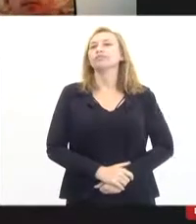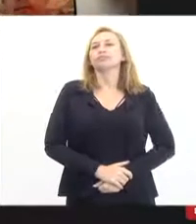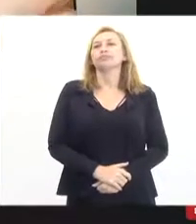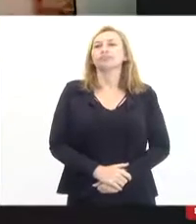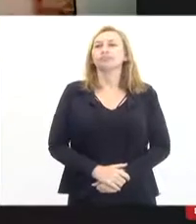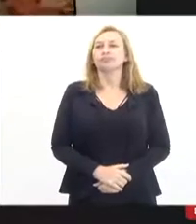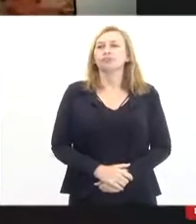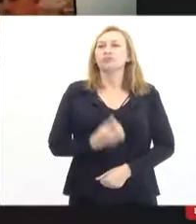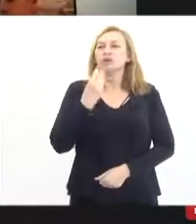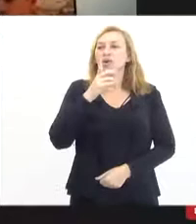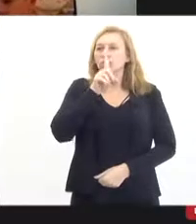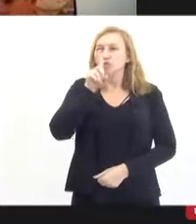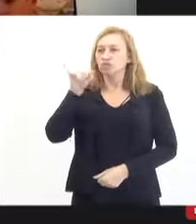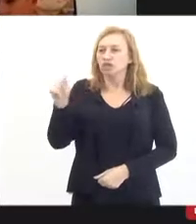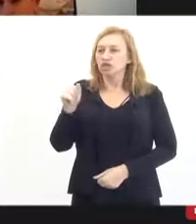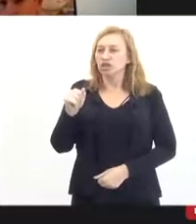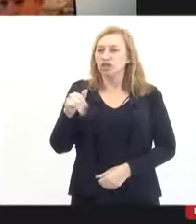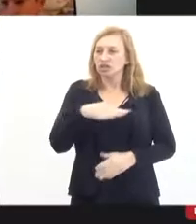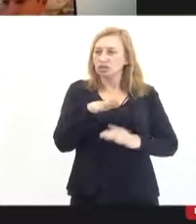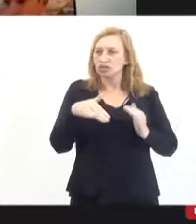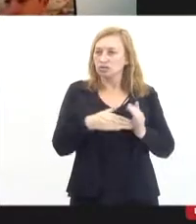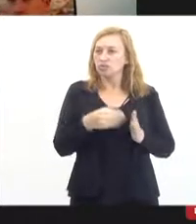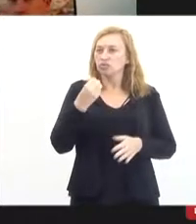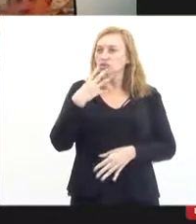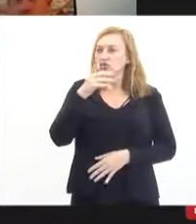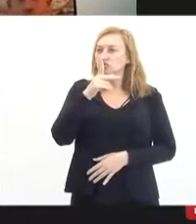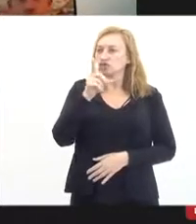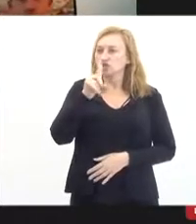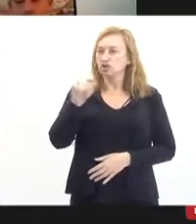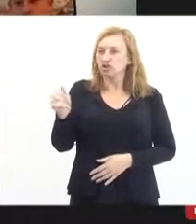Bem, bom dia a todos, bom dia, presidente.